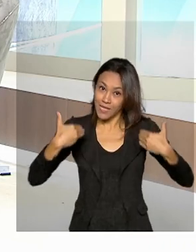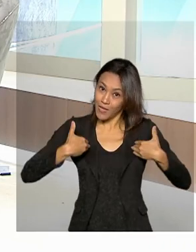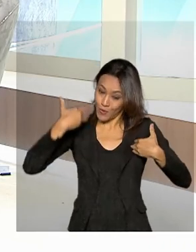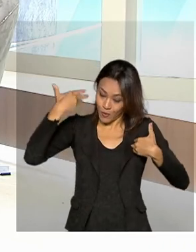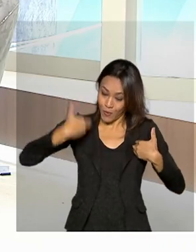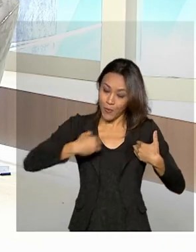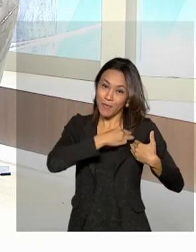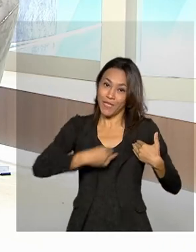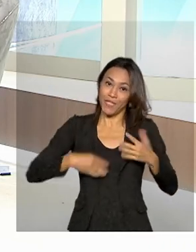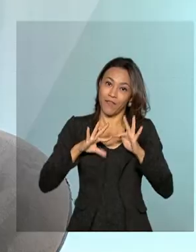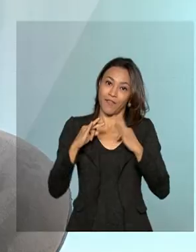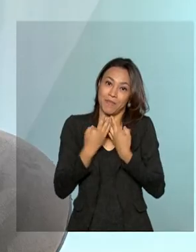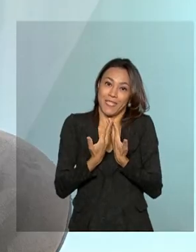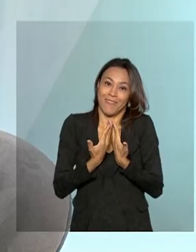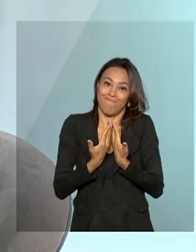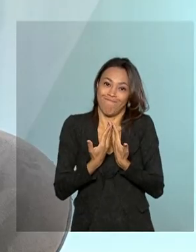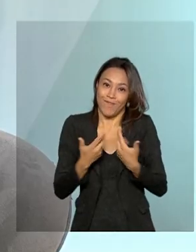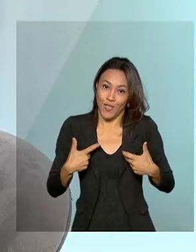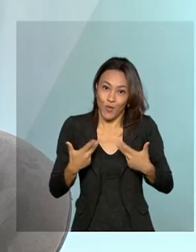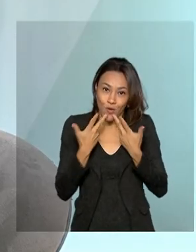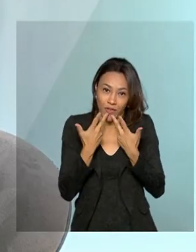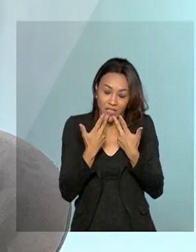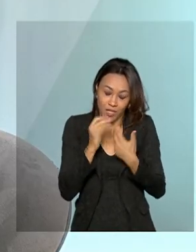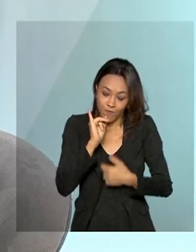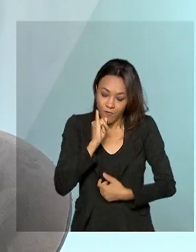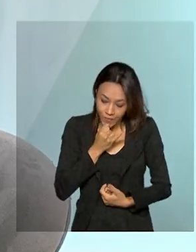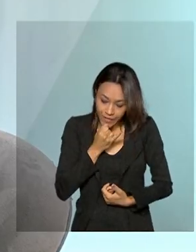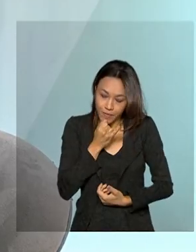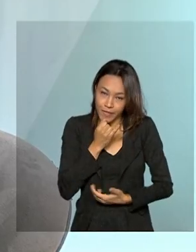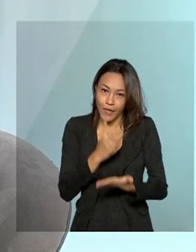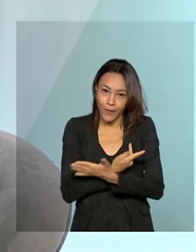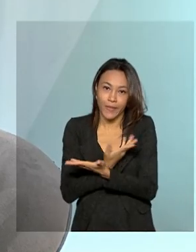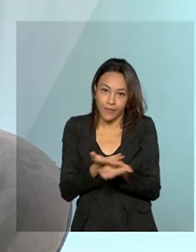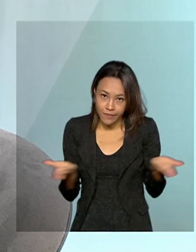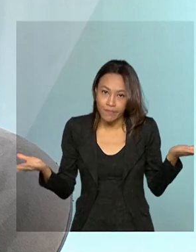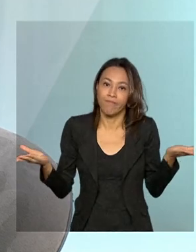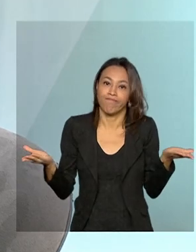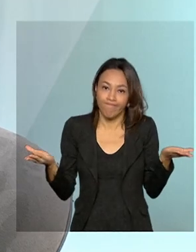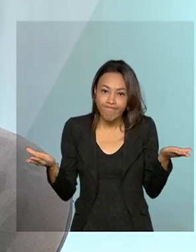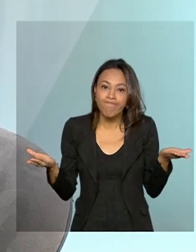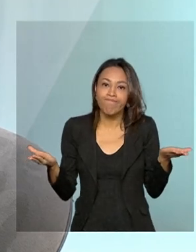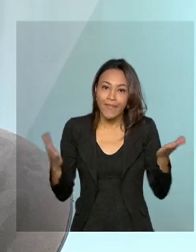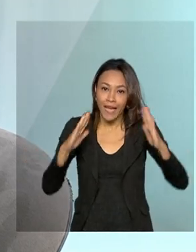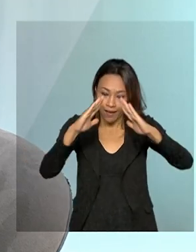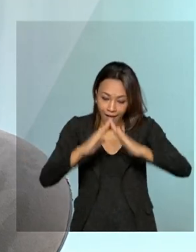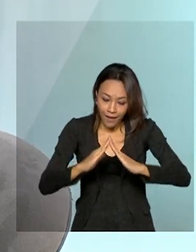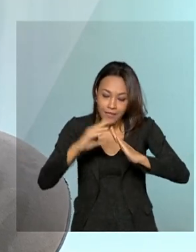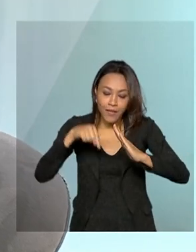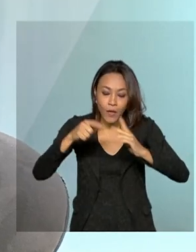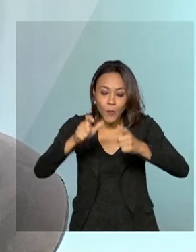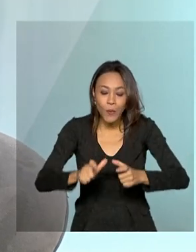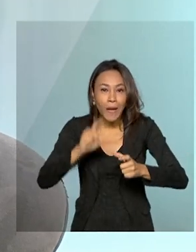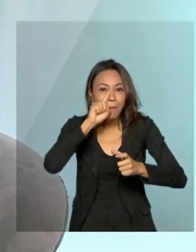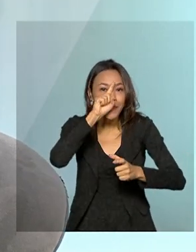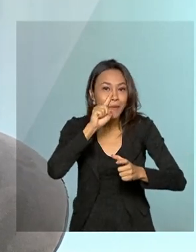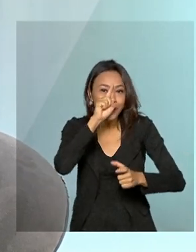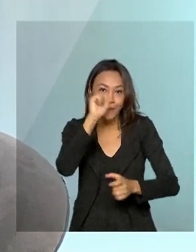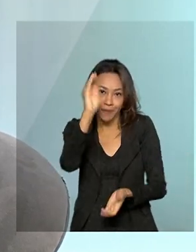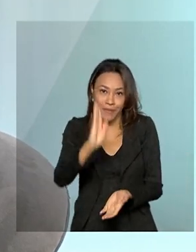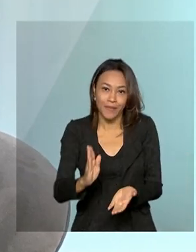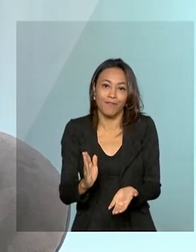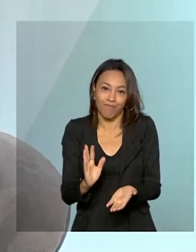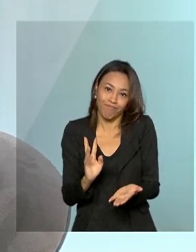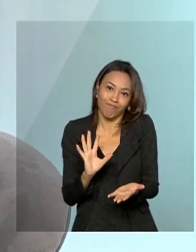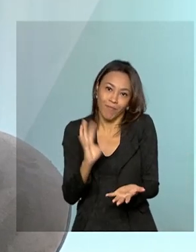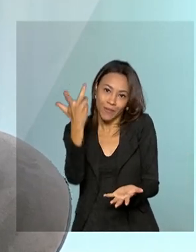Família e estou aqui dizendo que lamento que em algumas situações o lar virou um lugar perigoso no Brasil.